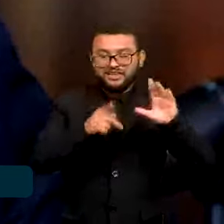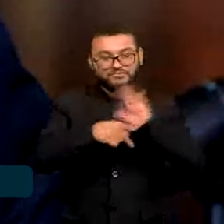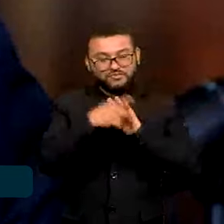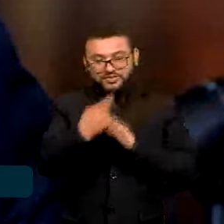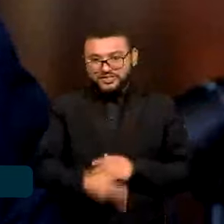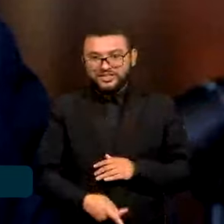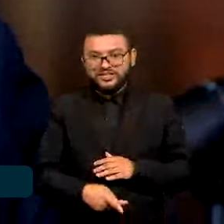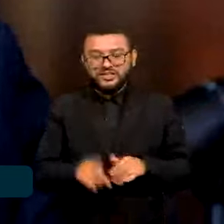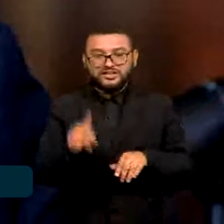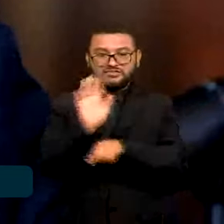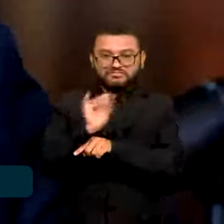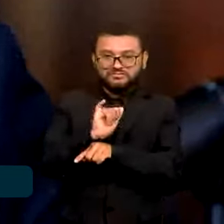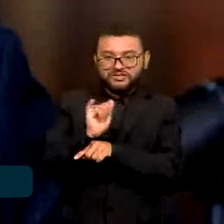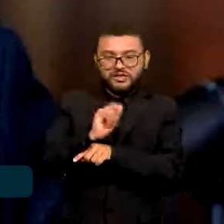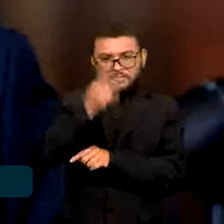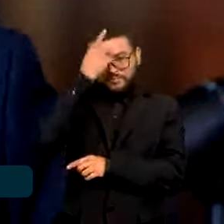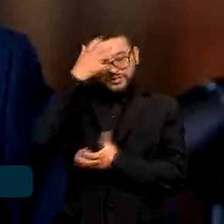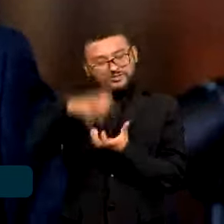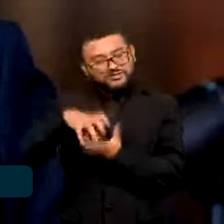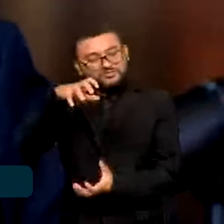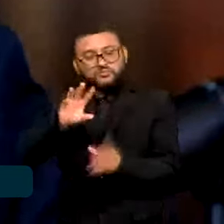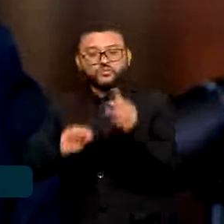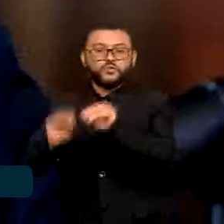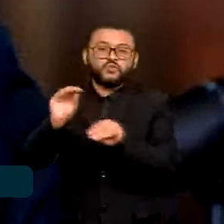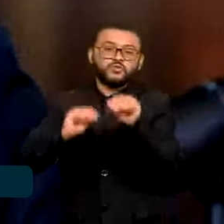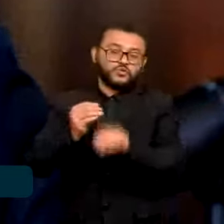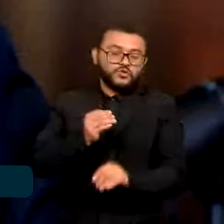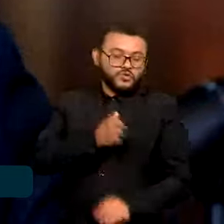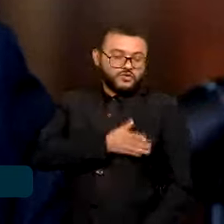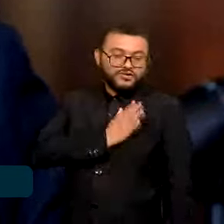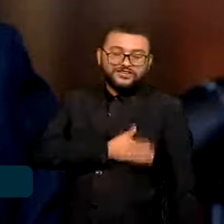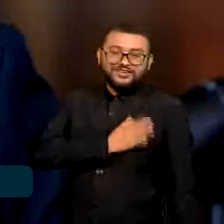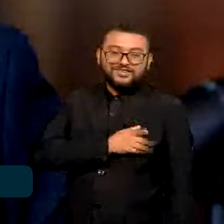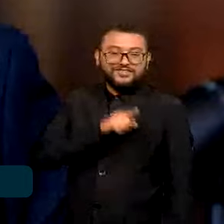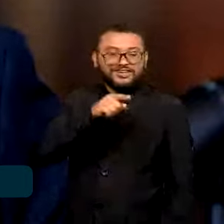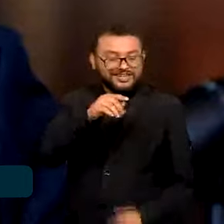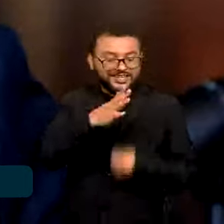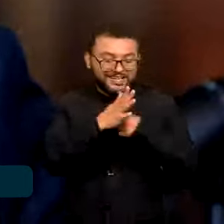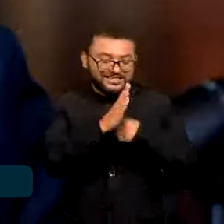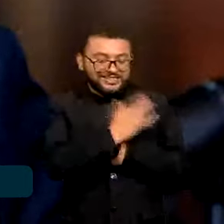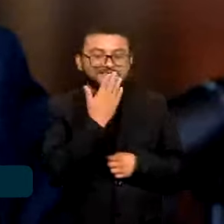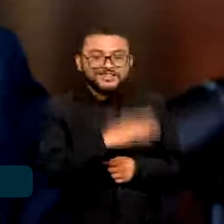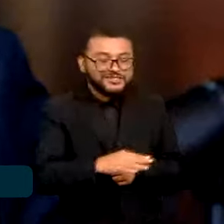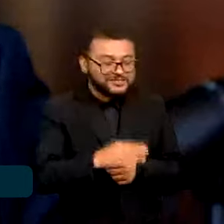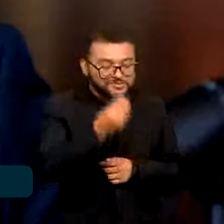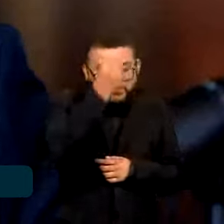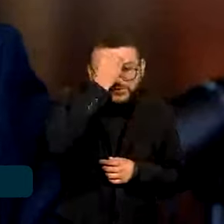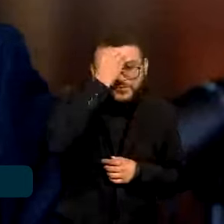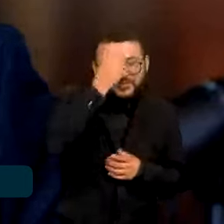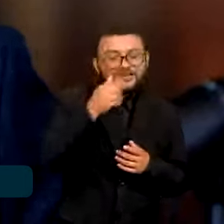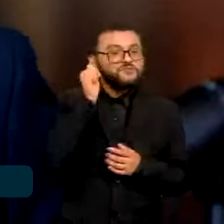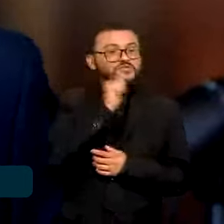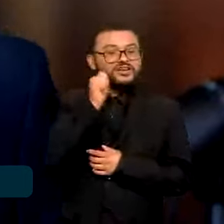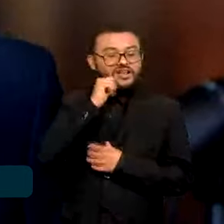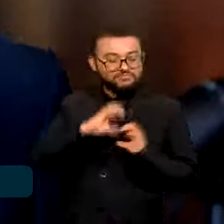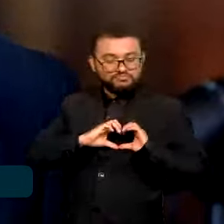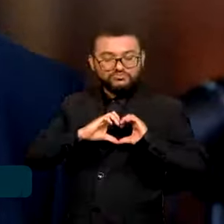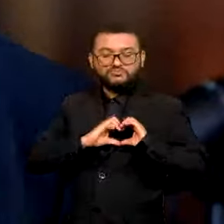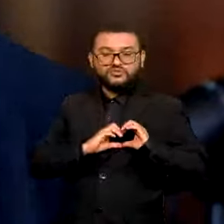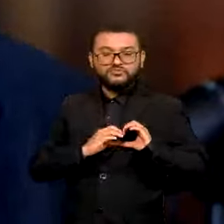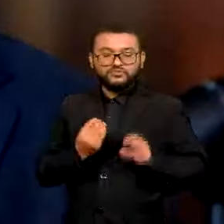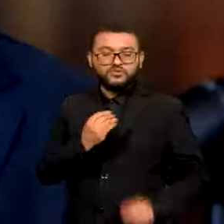pessoas idosas, um beijo no coração. As crianças, um beijo na testa. As mulheres, um beijo no coração. E felicidade para todos